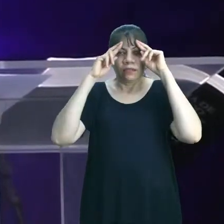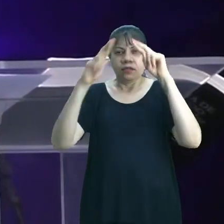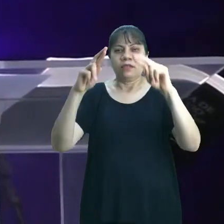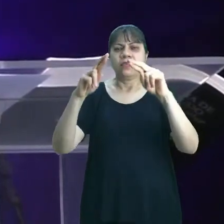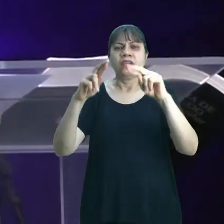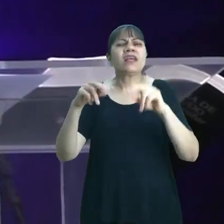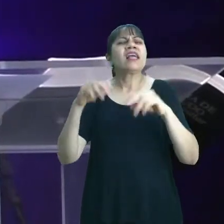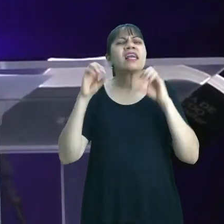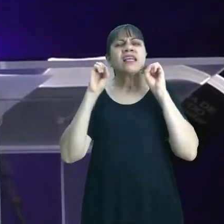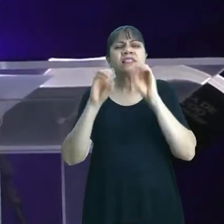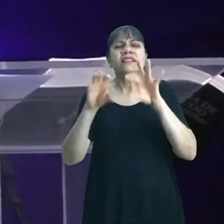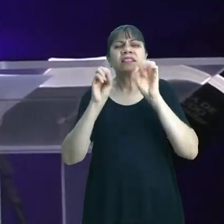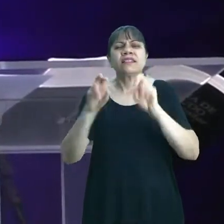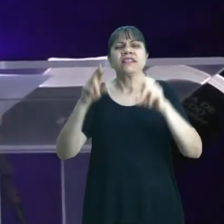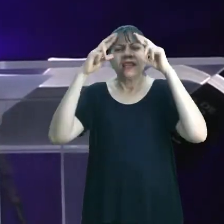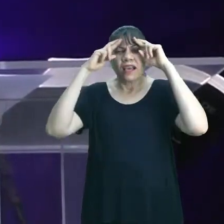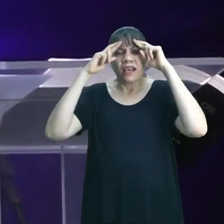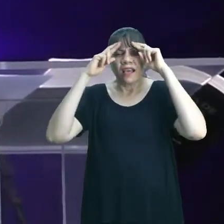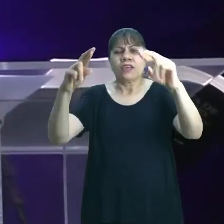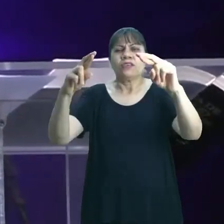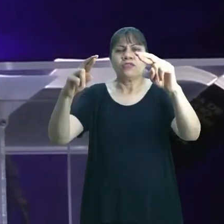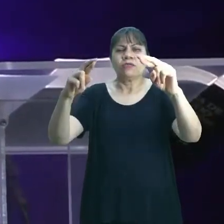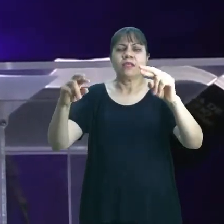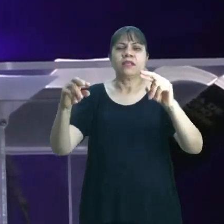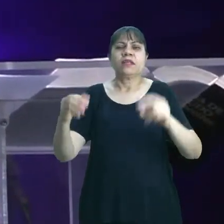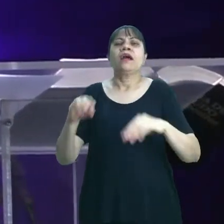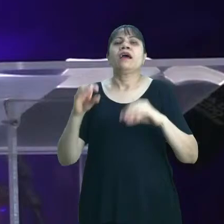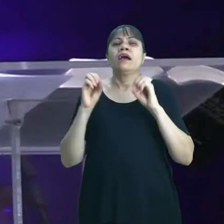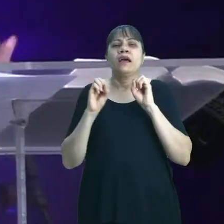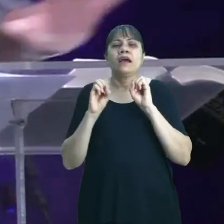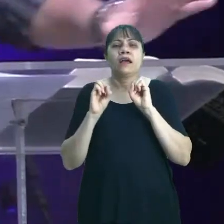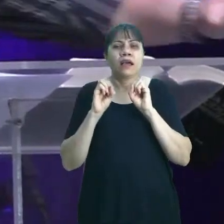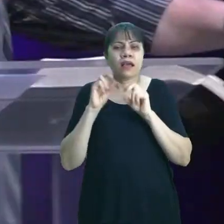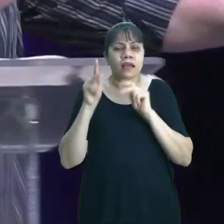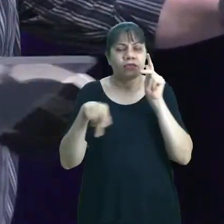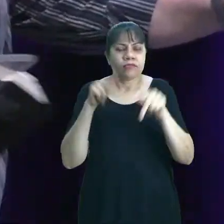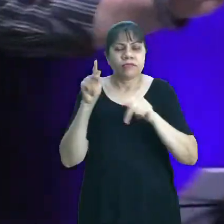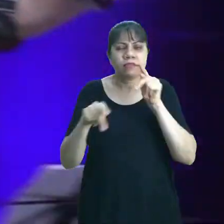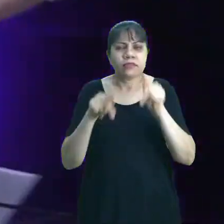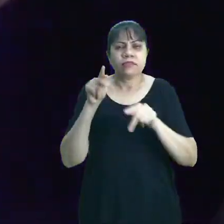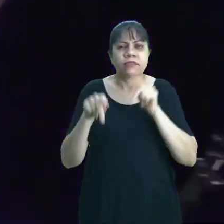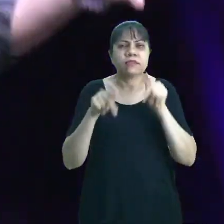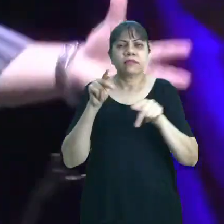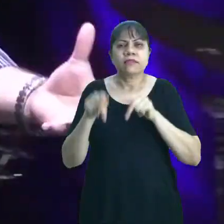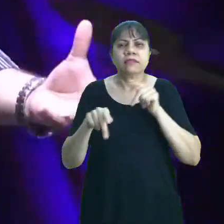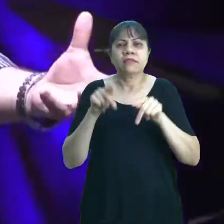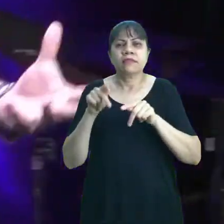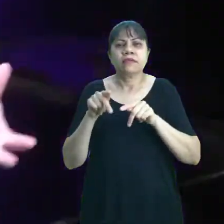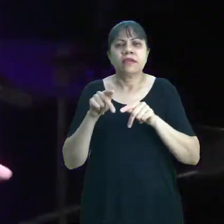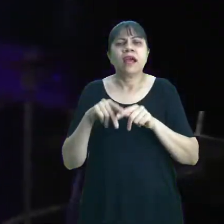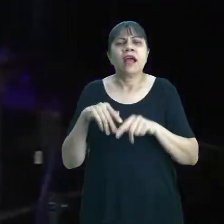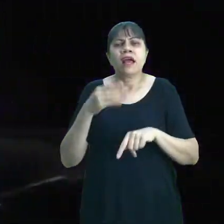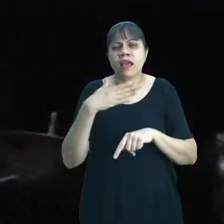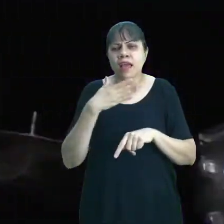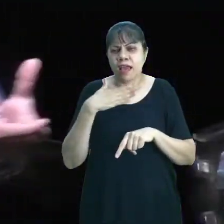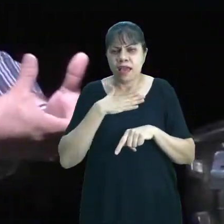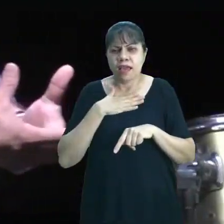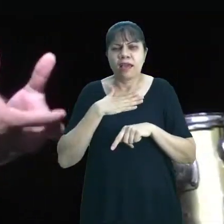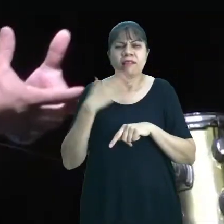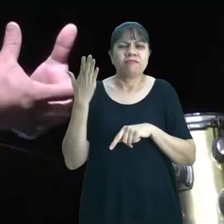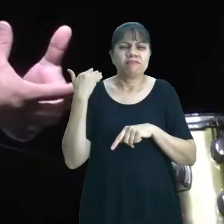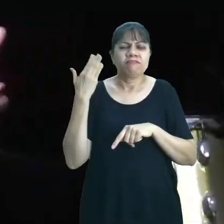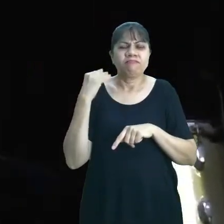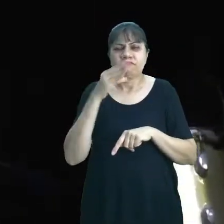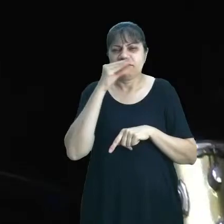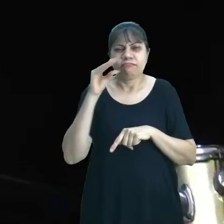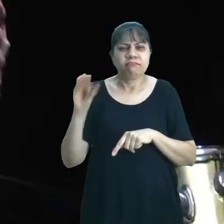Ensine-os a respeitar as pessoas. Na minha infância, era tão forte a palavra do meu